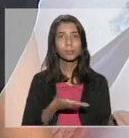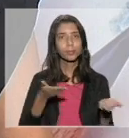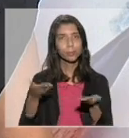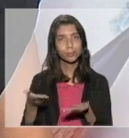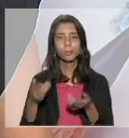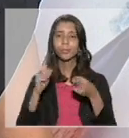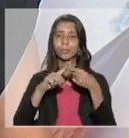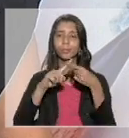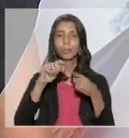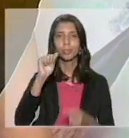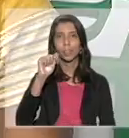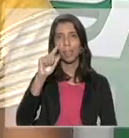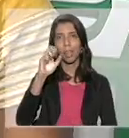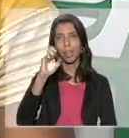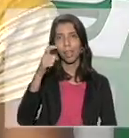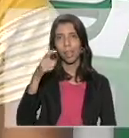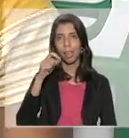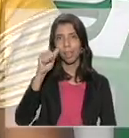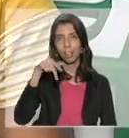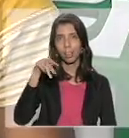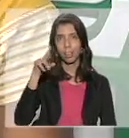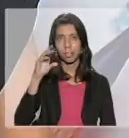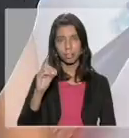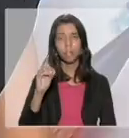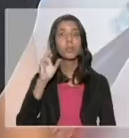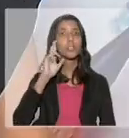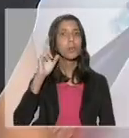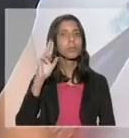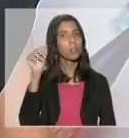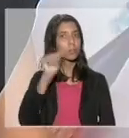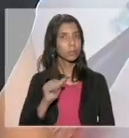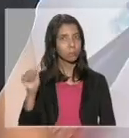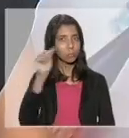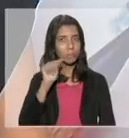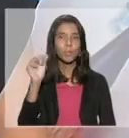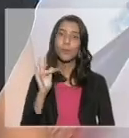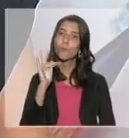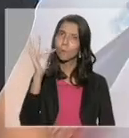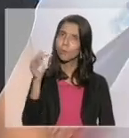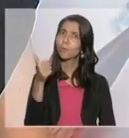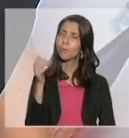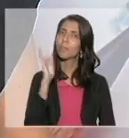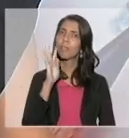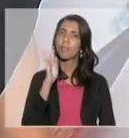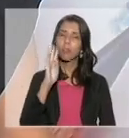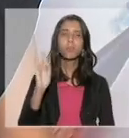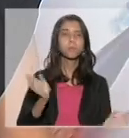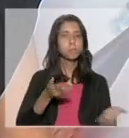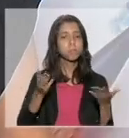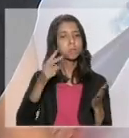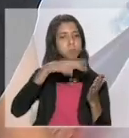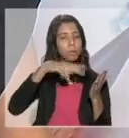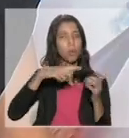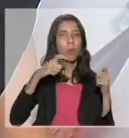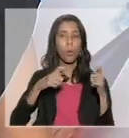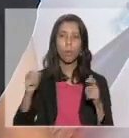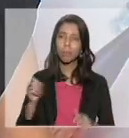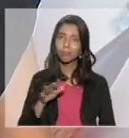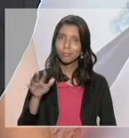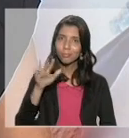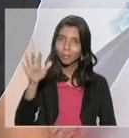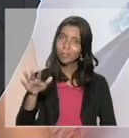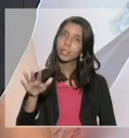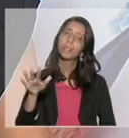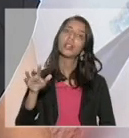Meus convidados são Alexandro Rocha, o Lequinho, responsável pela Associação Futuro Legal, que estimula a leitura nas